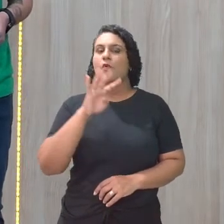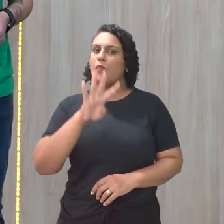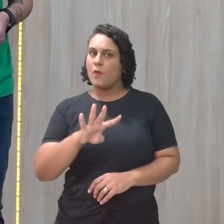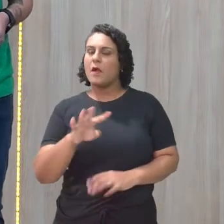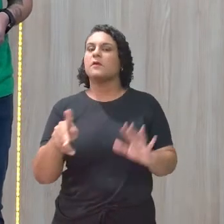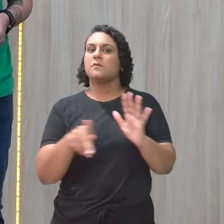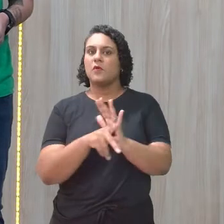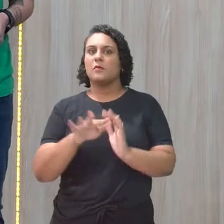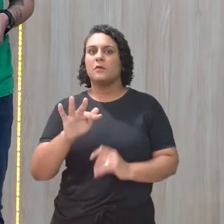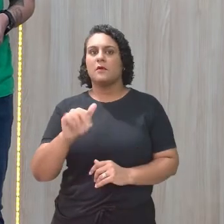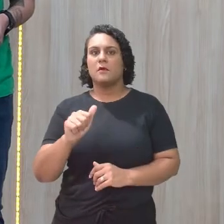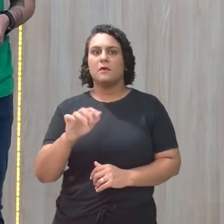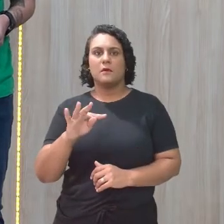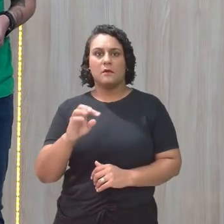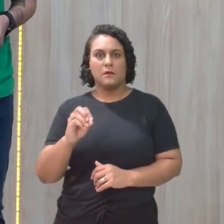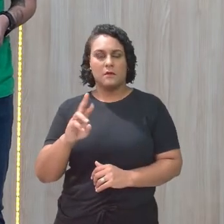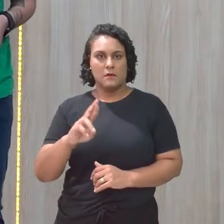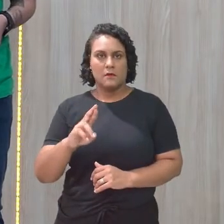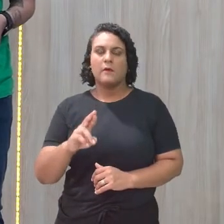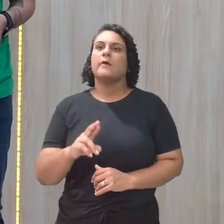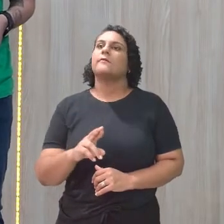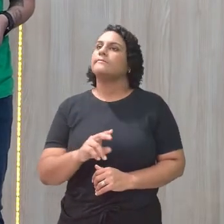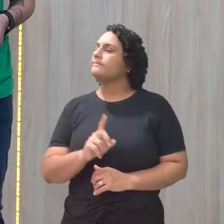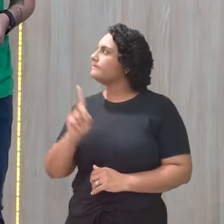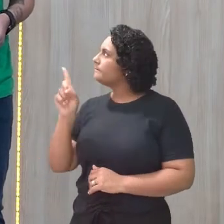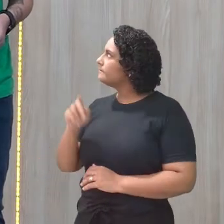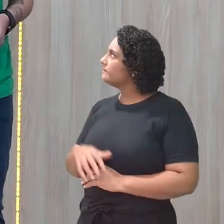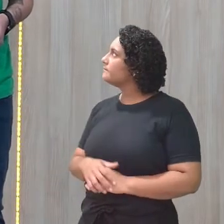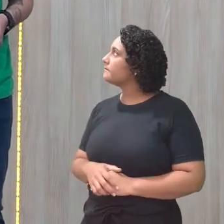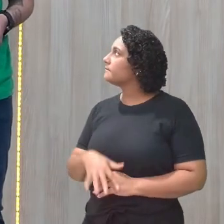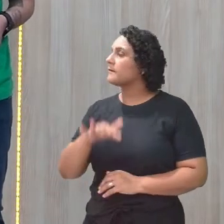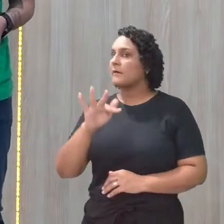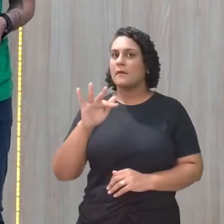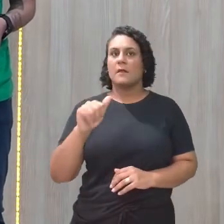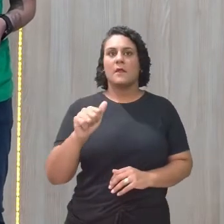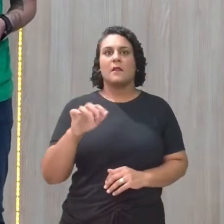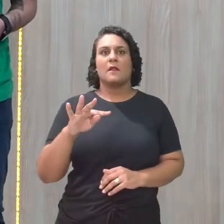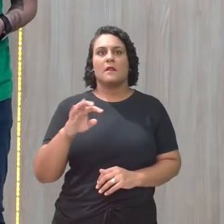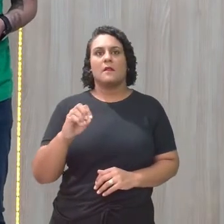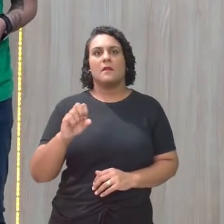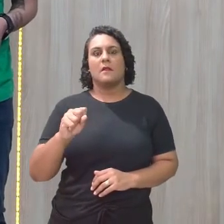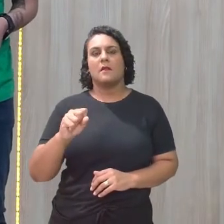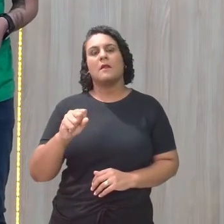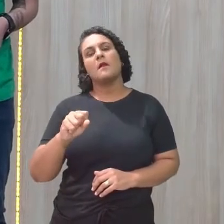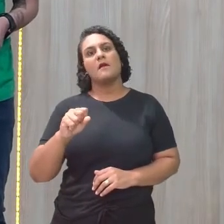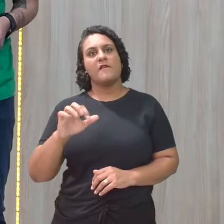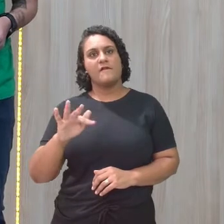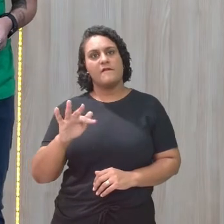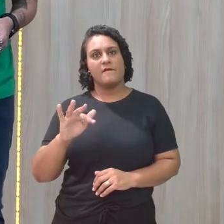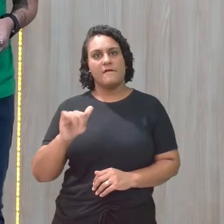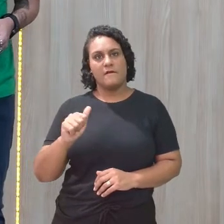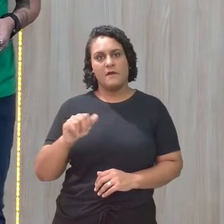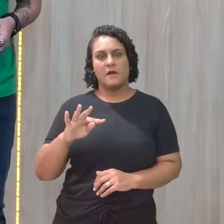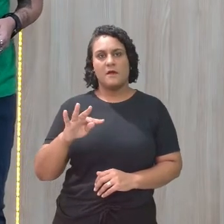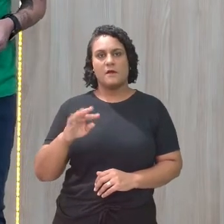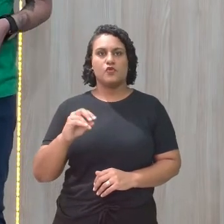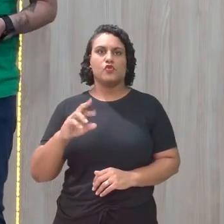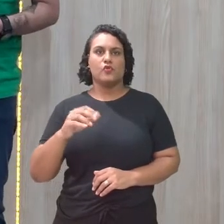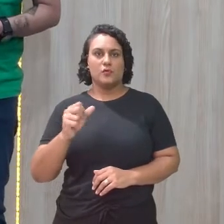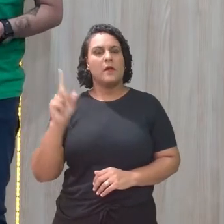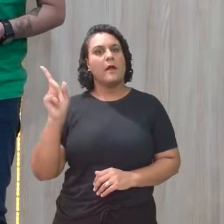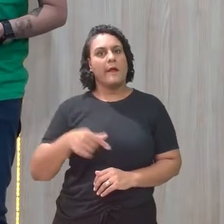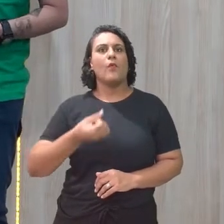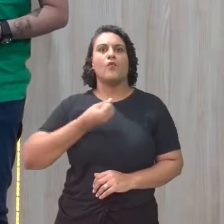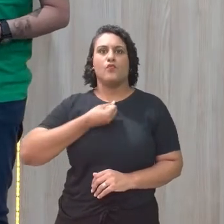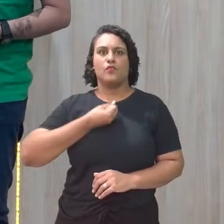já sabe que aquela palavra ali que está no título do tema, fator, significa o elemento de uma multiplicação, tá certo?